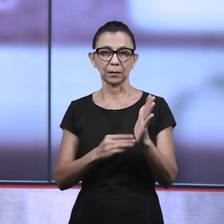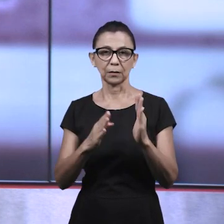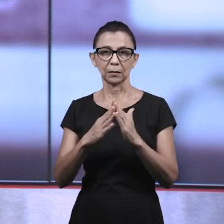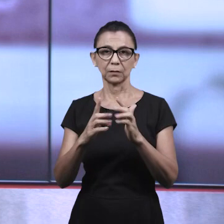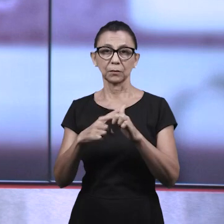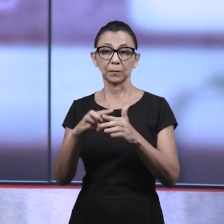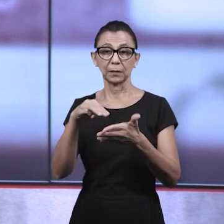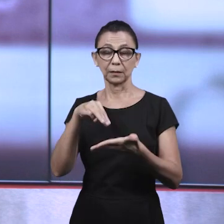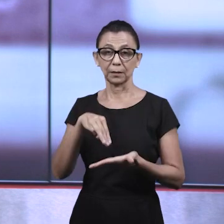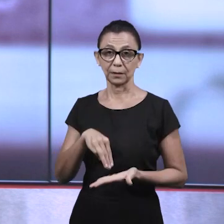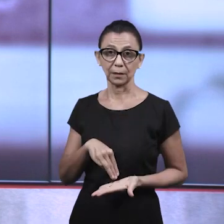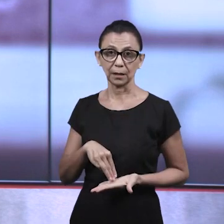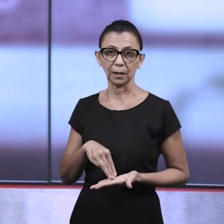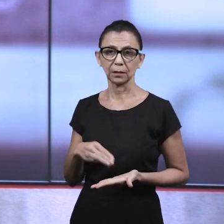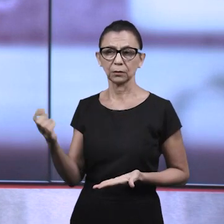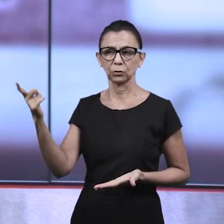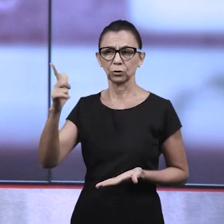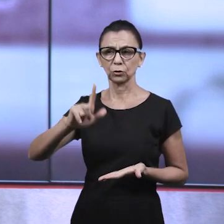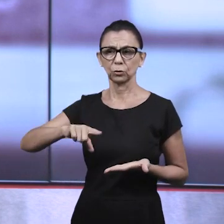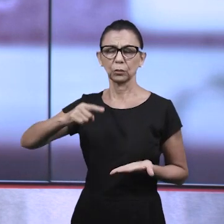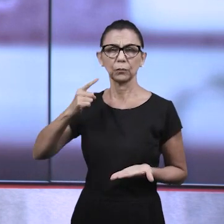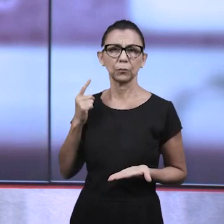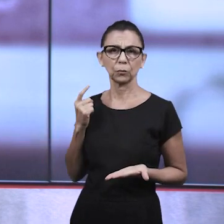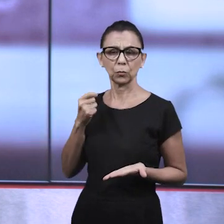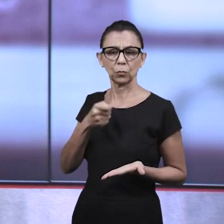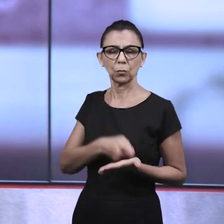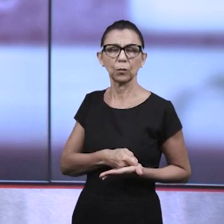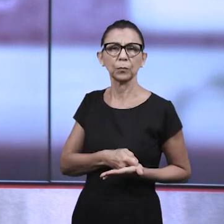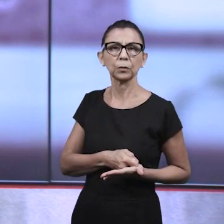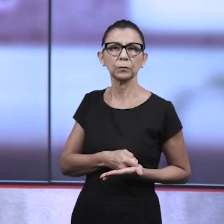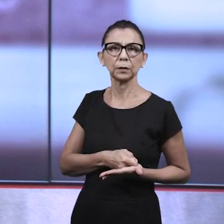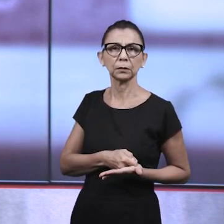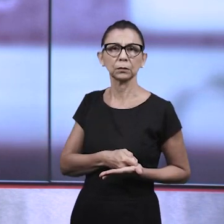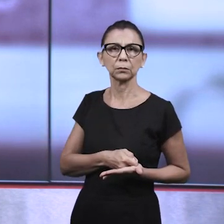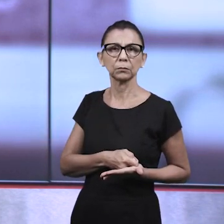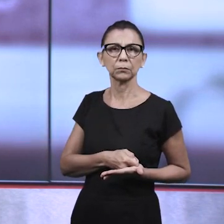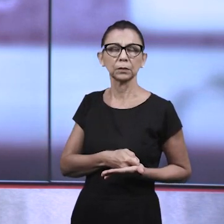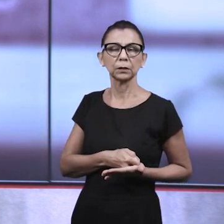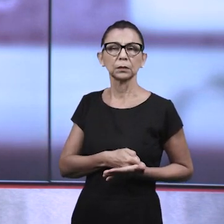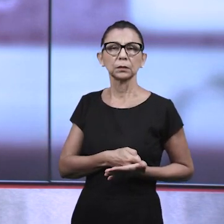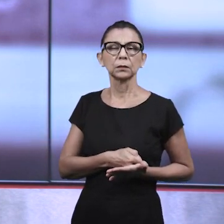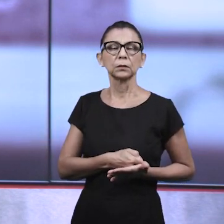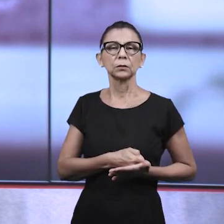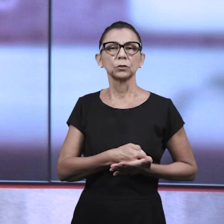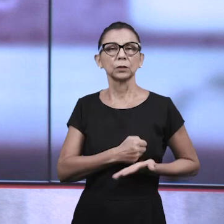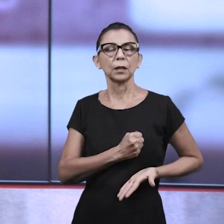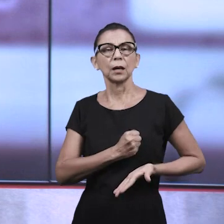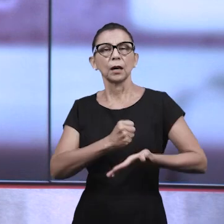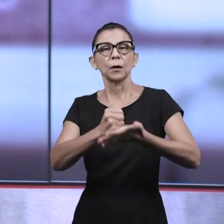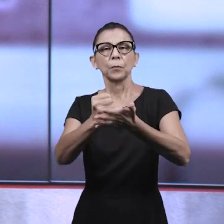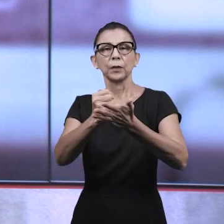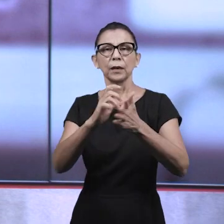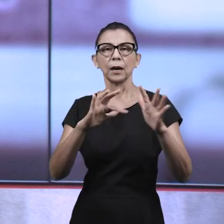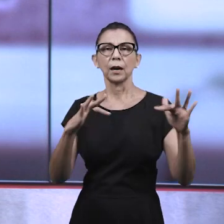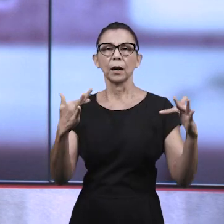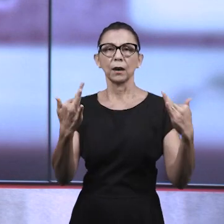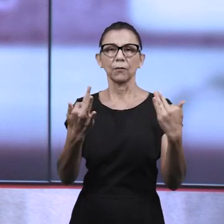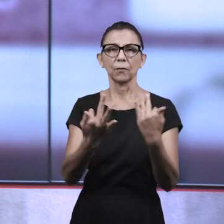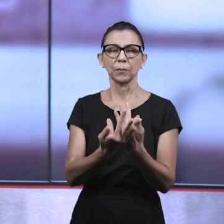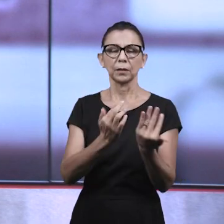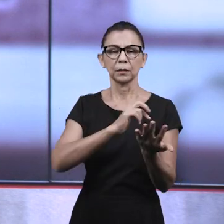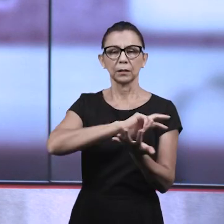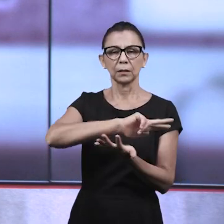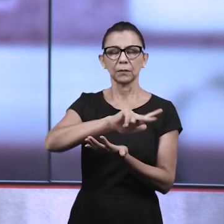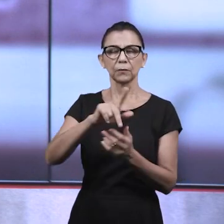Maranata, reafirmamos o nosso compromisso de contribuir com as famílias nas temáticas pertinentes